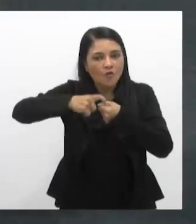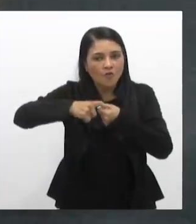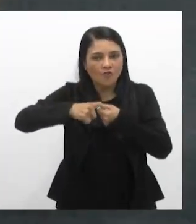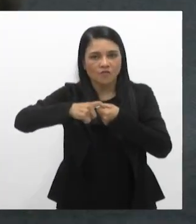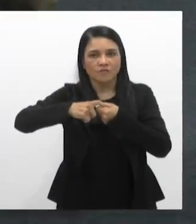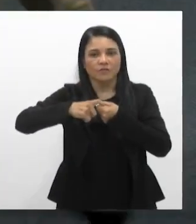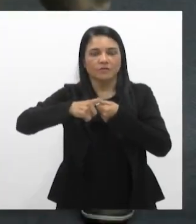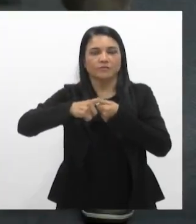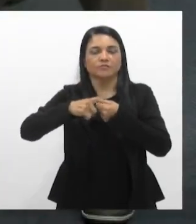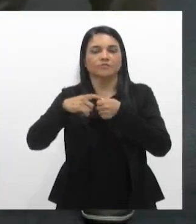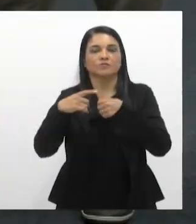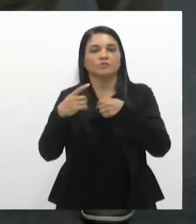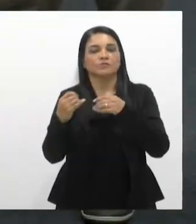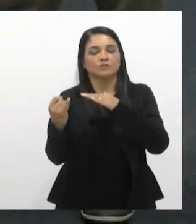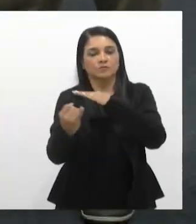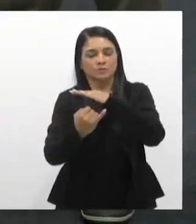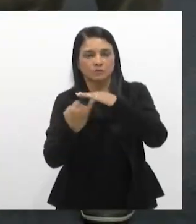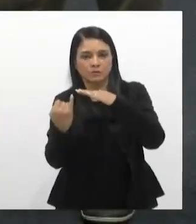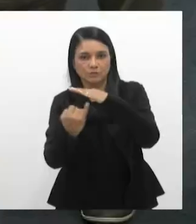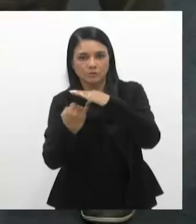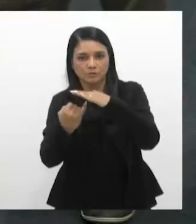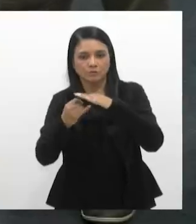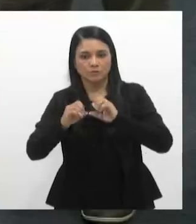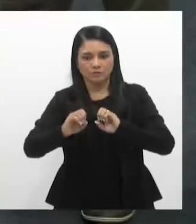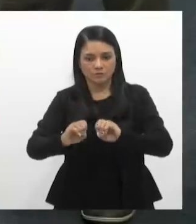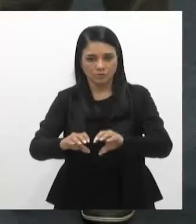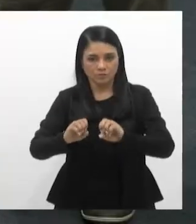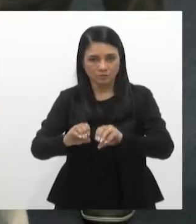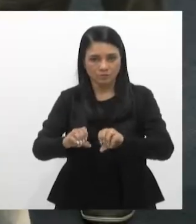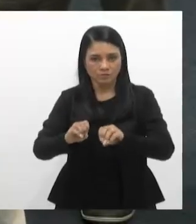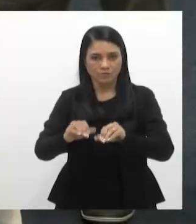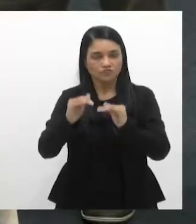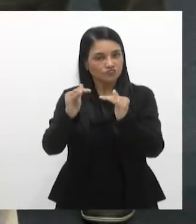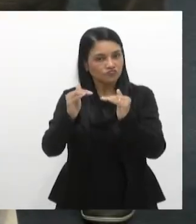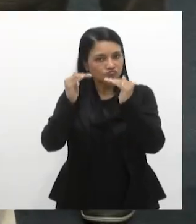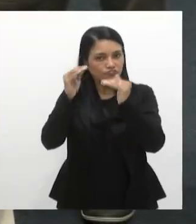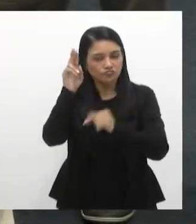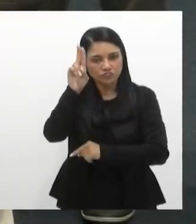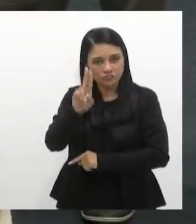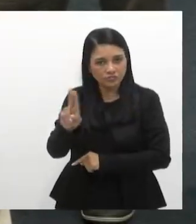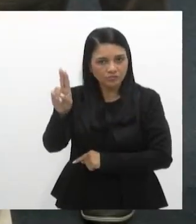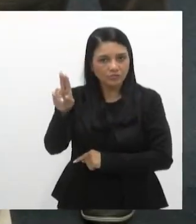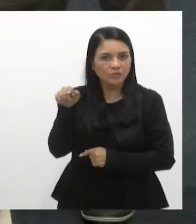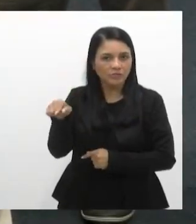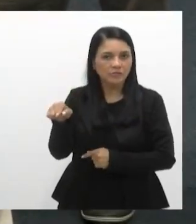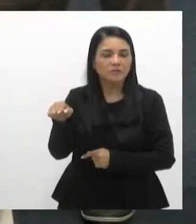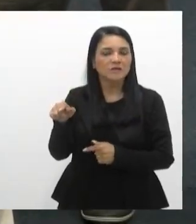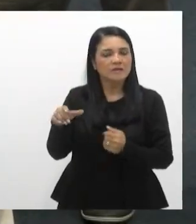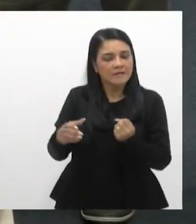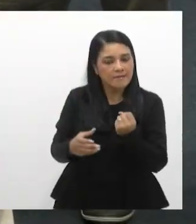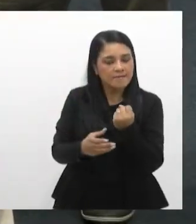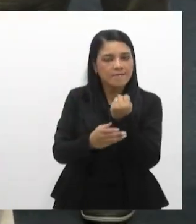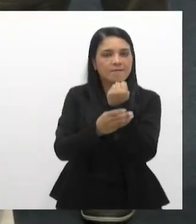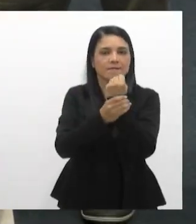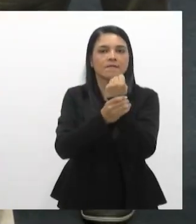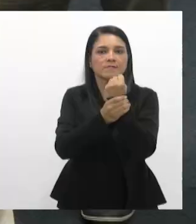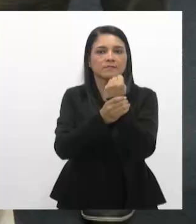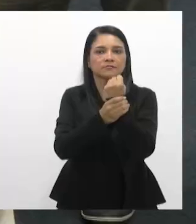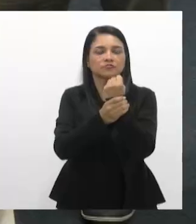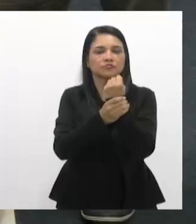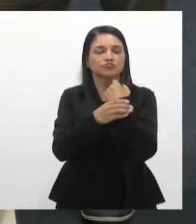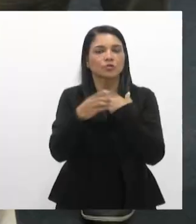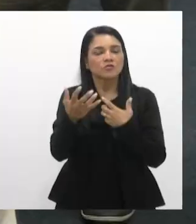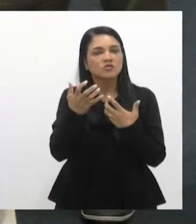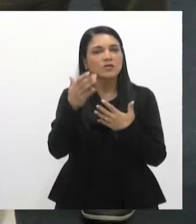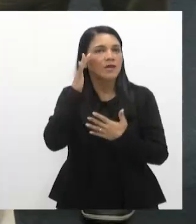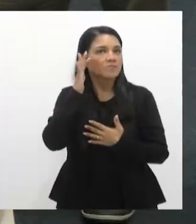com instituições de ensino superior, que eu acho que garante aquilo que a gente está imaginando,